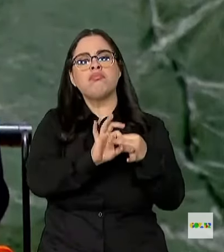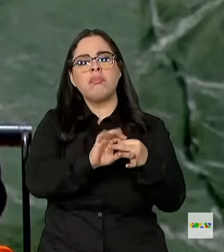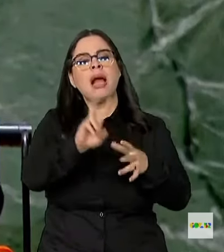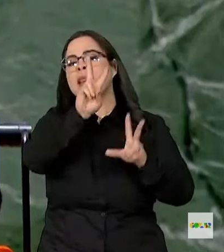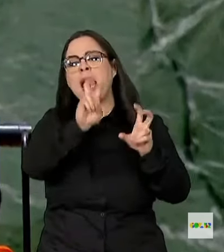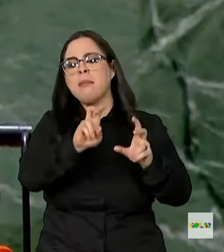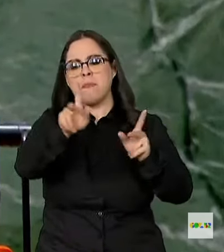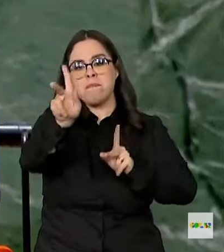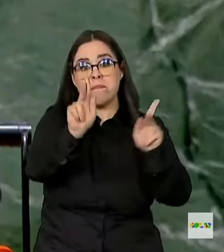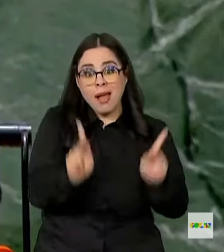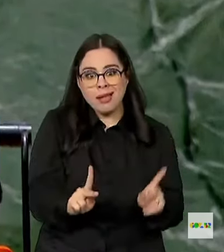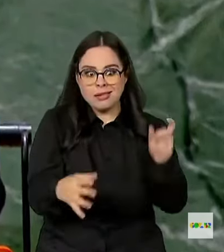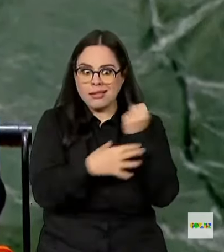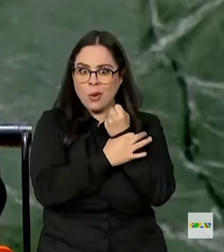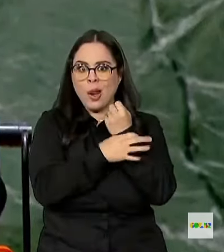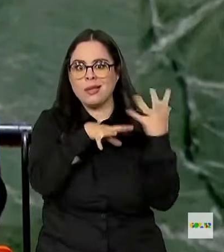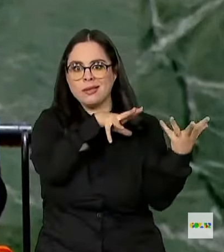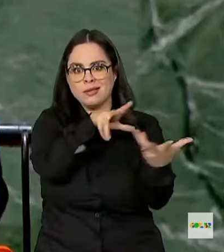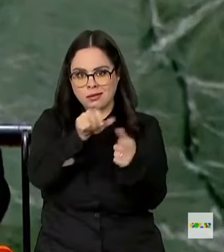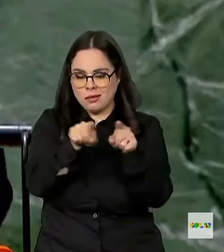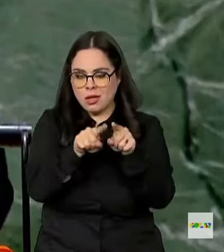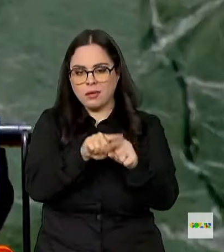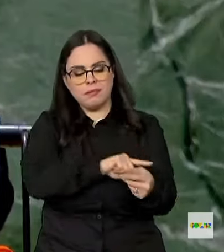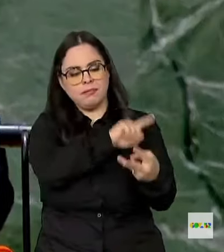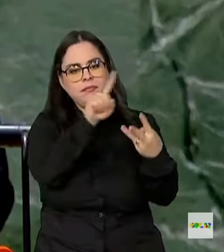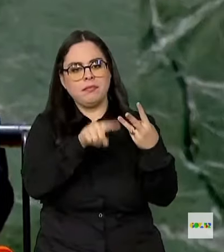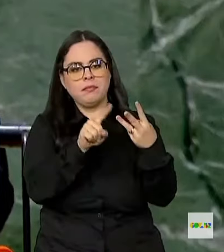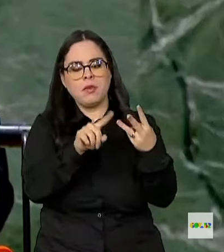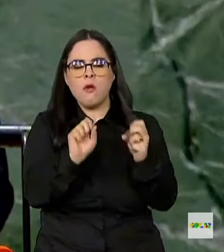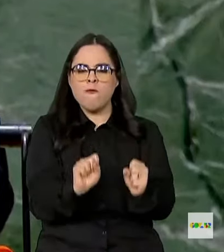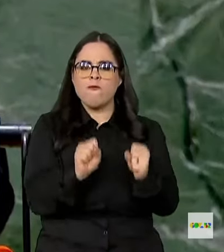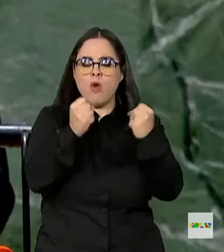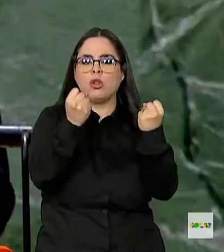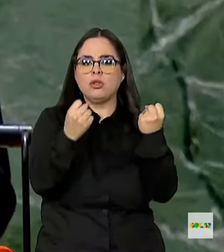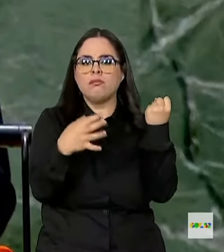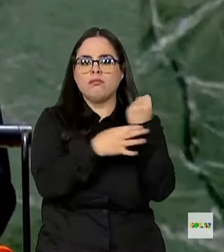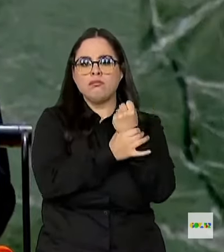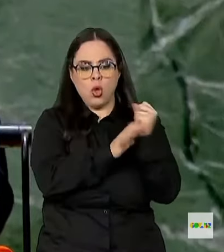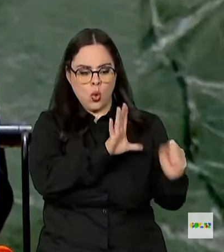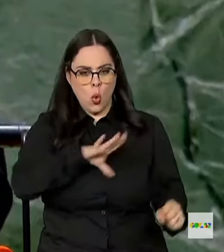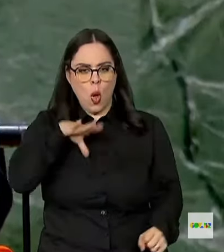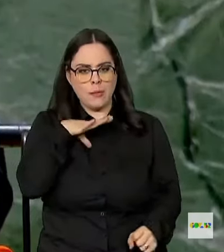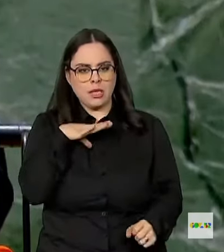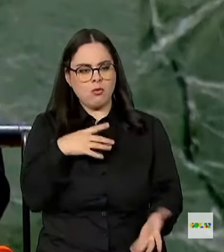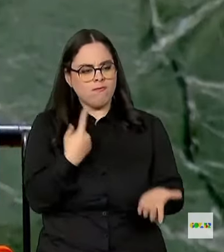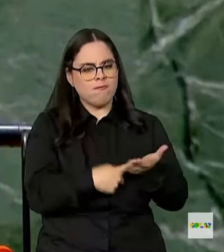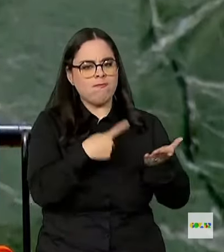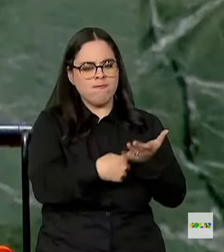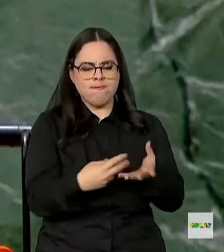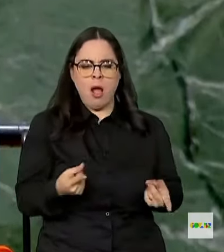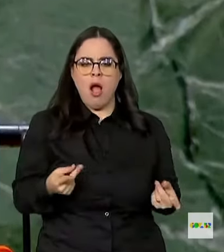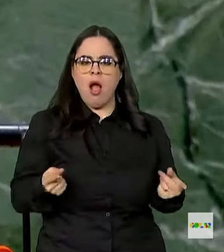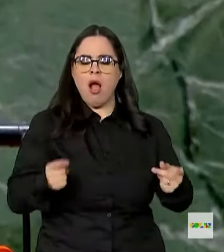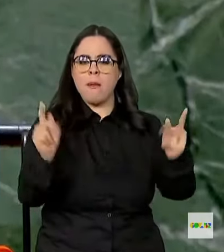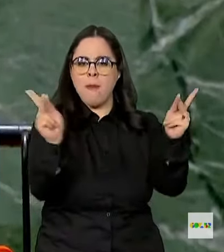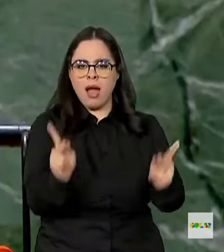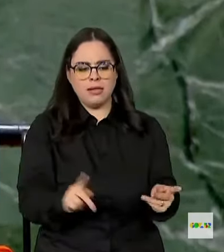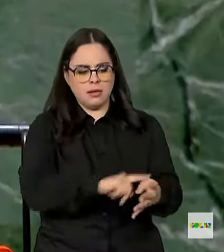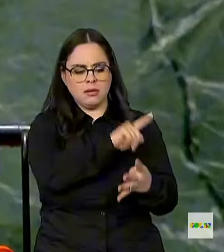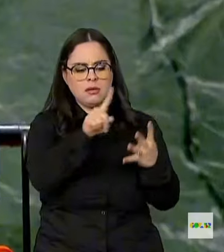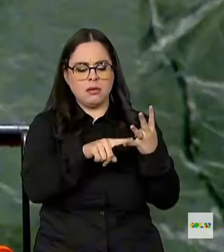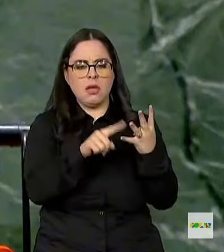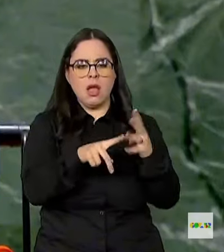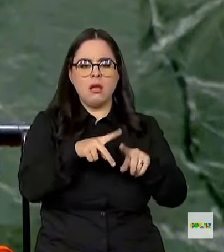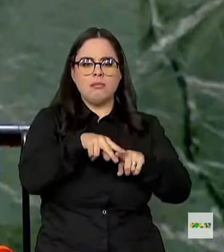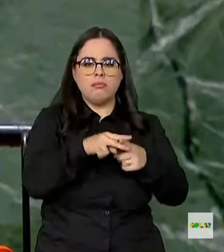segurança internacionais; o fortalecimento da Comissão de Consolidação da Paz; a reforma do Conselho de